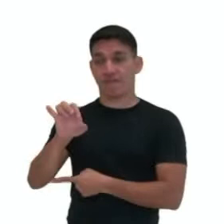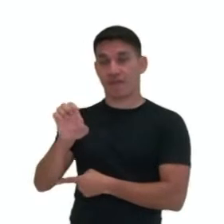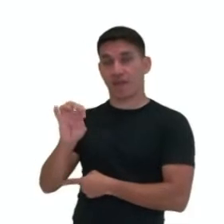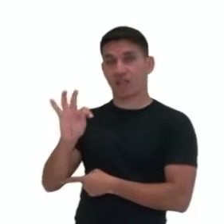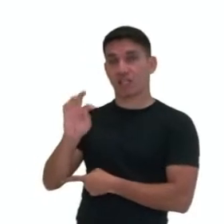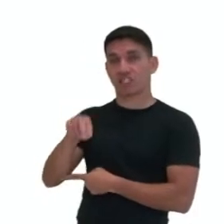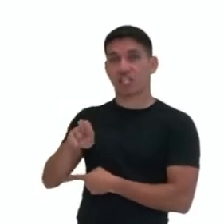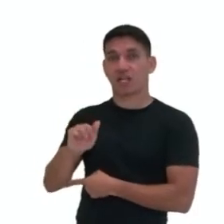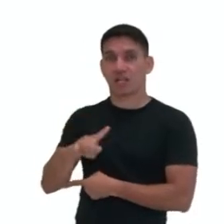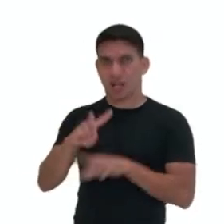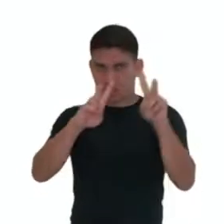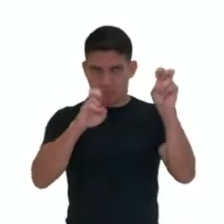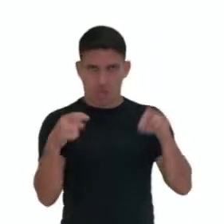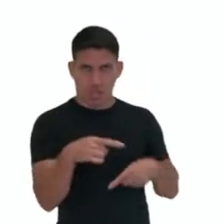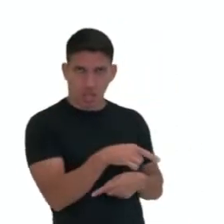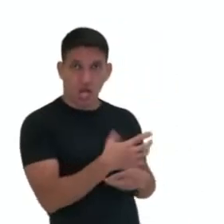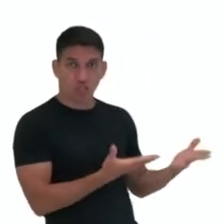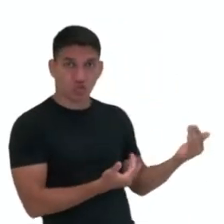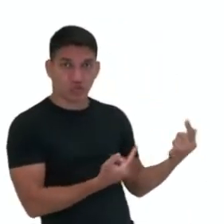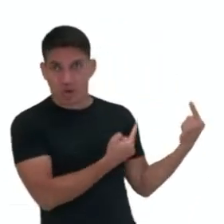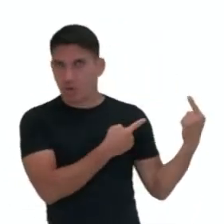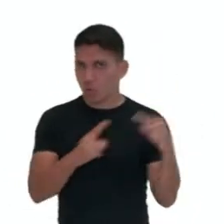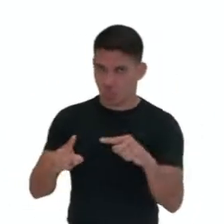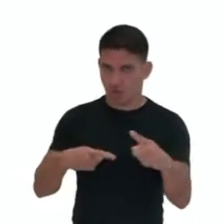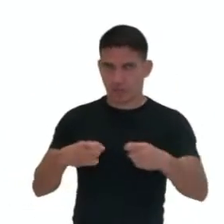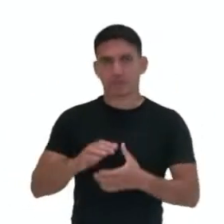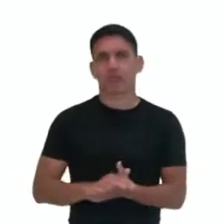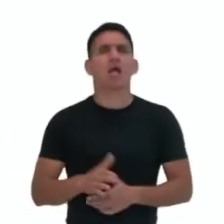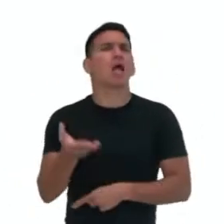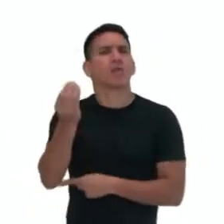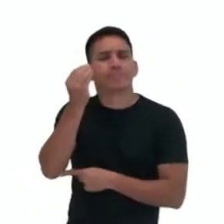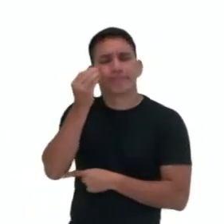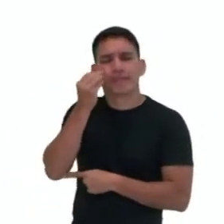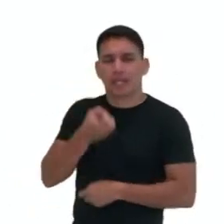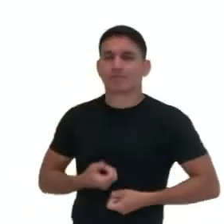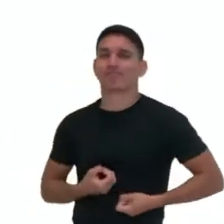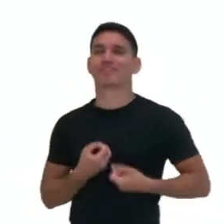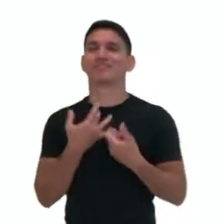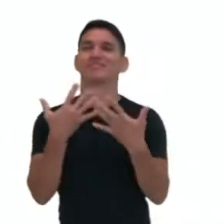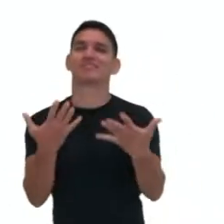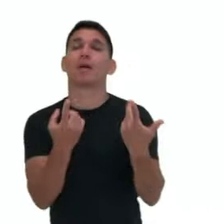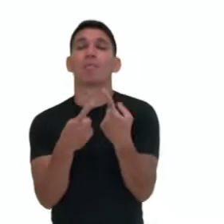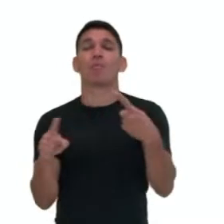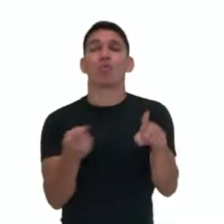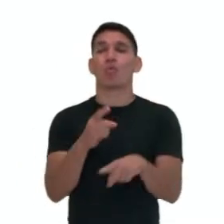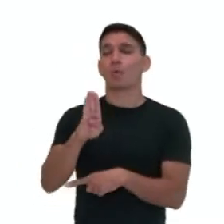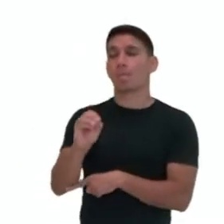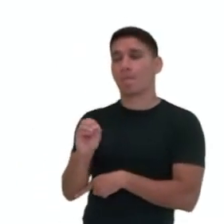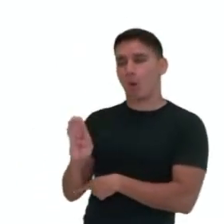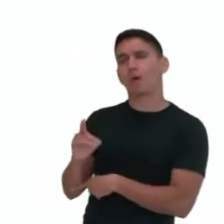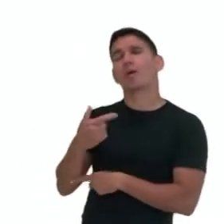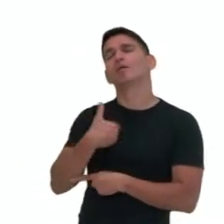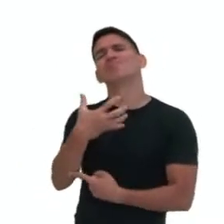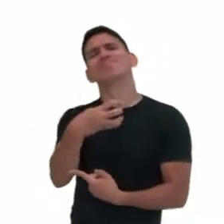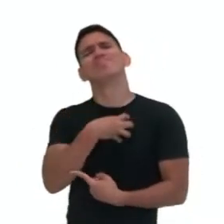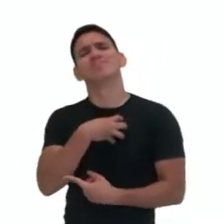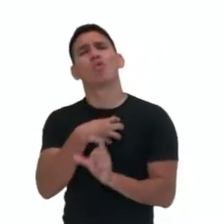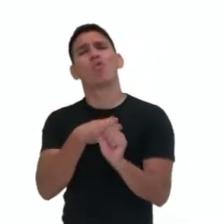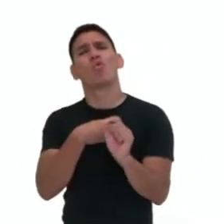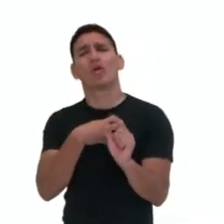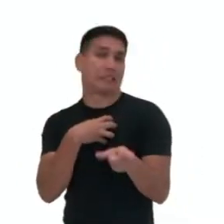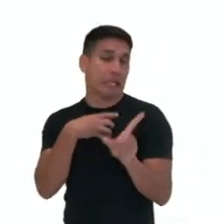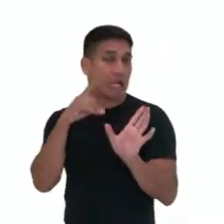rebelou contra a guerra, quando os ouvi cantar as canções de Bob Dylan, Senti, de algum modo, e isso é